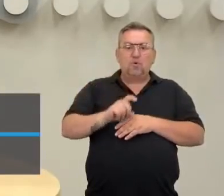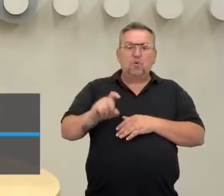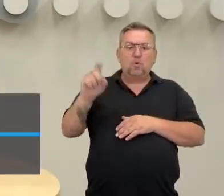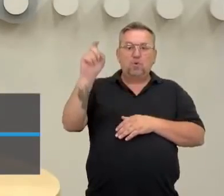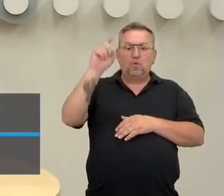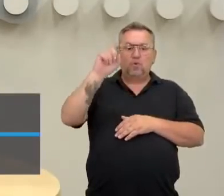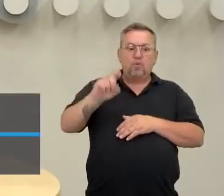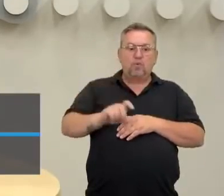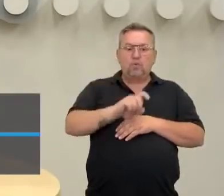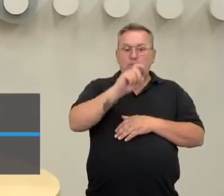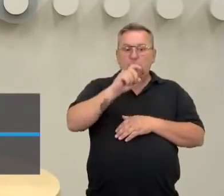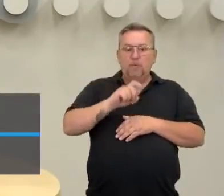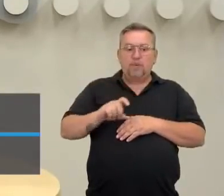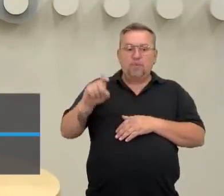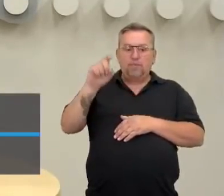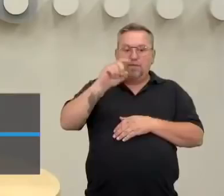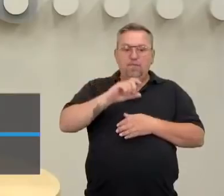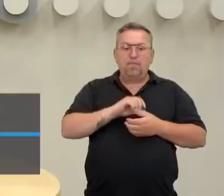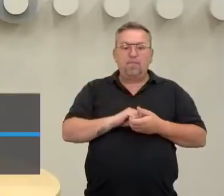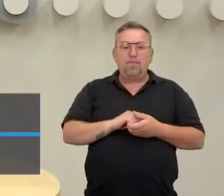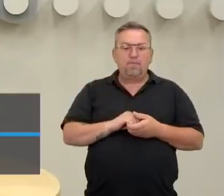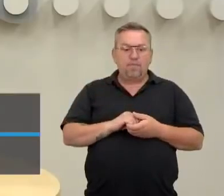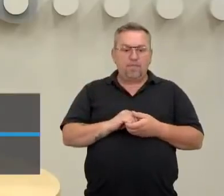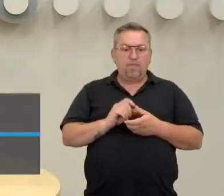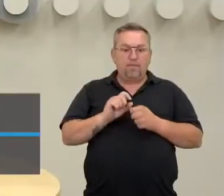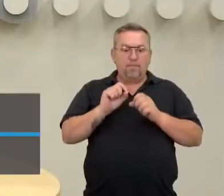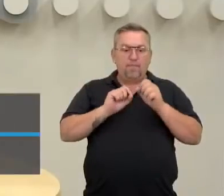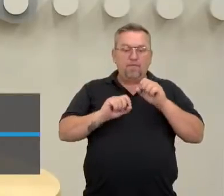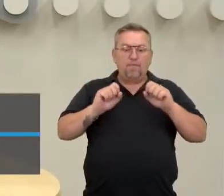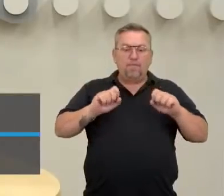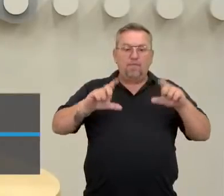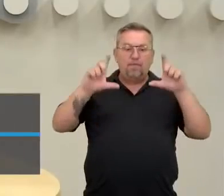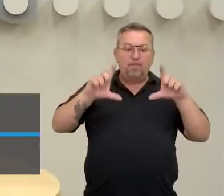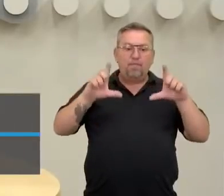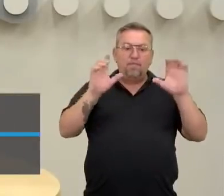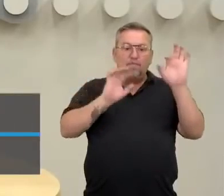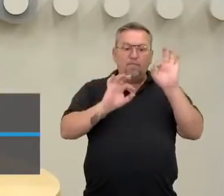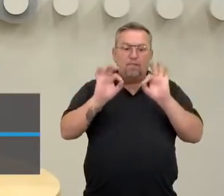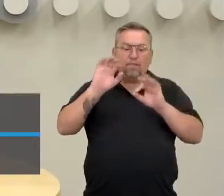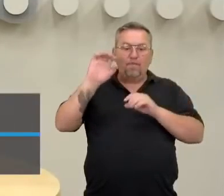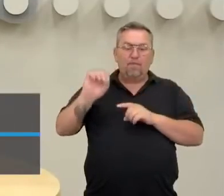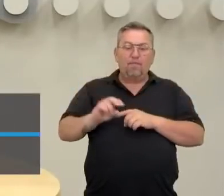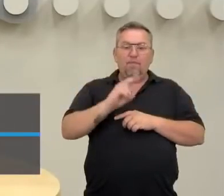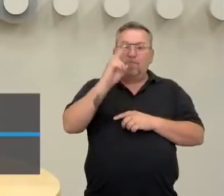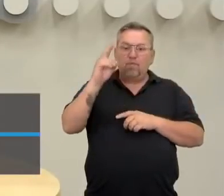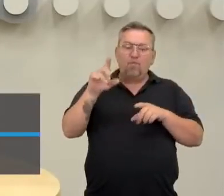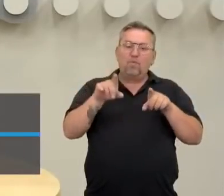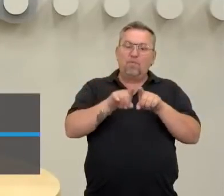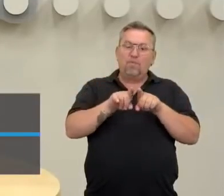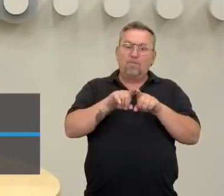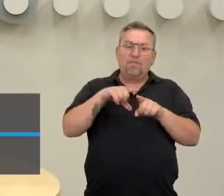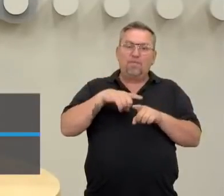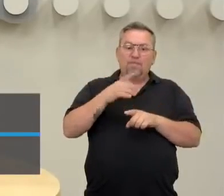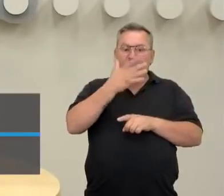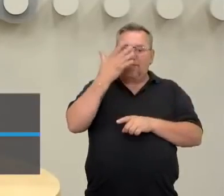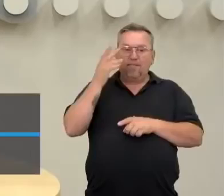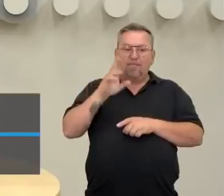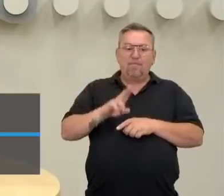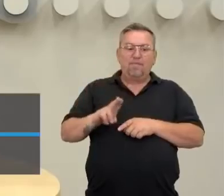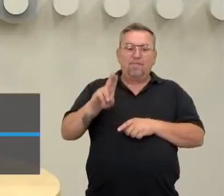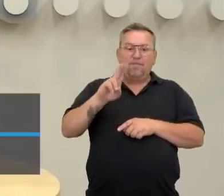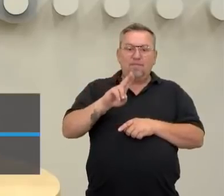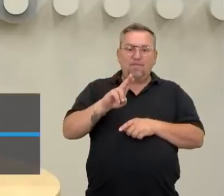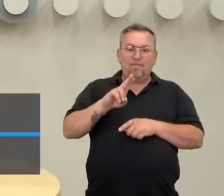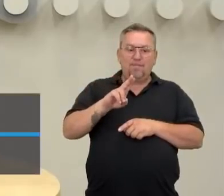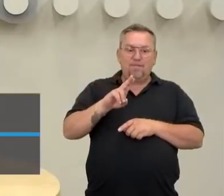o spray e você vai, né, grafitando, vai fazendo as imagens, você vai compondo. Ou também, né, tem muita gente que ainda utiliza